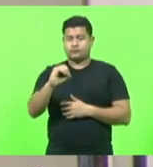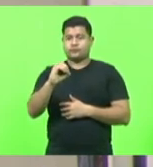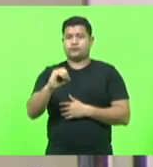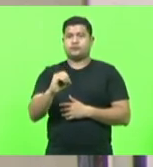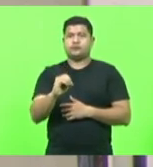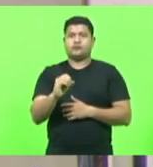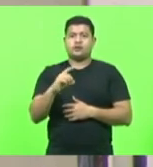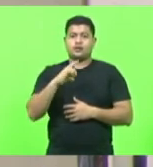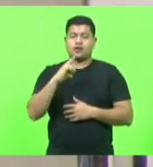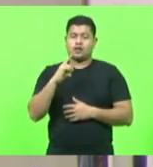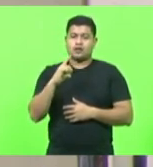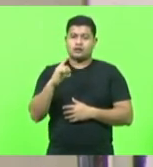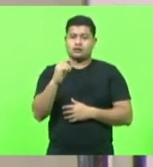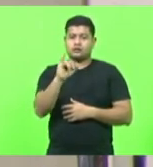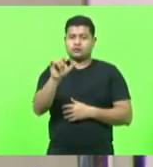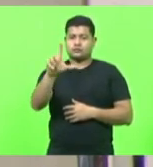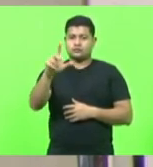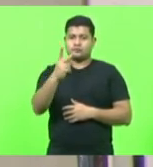julho de 2021.